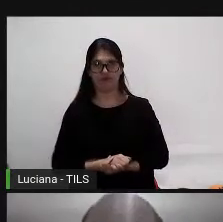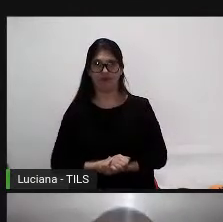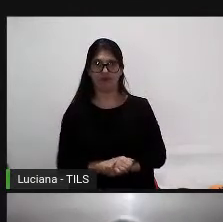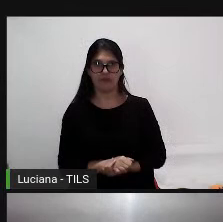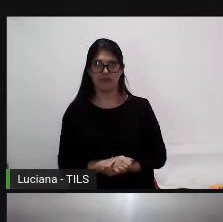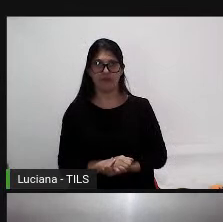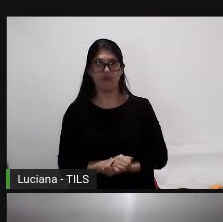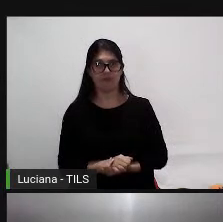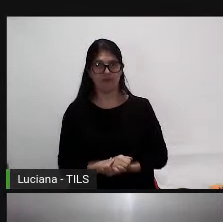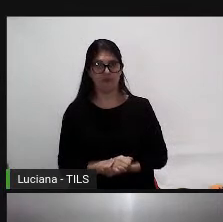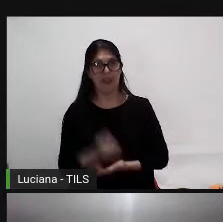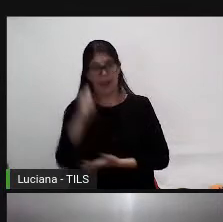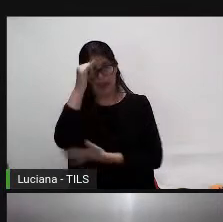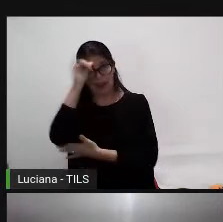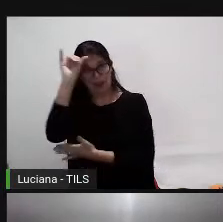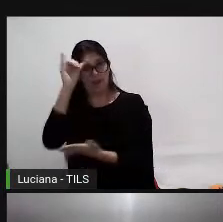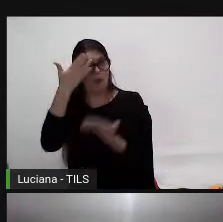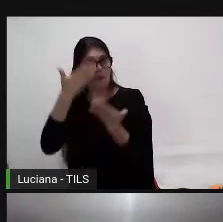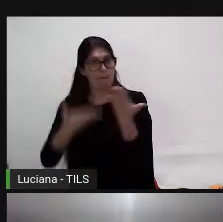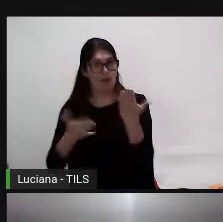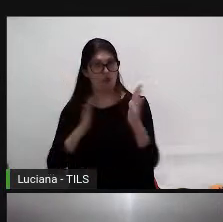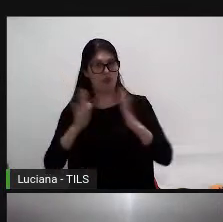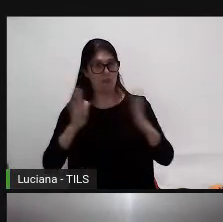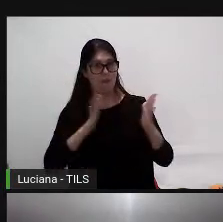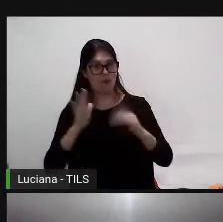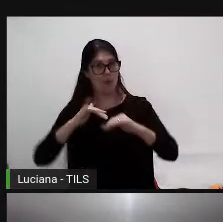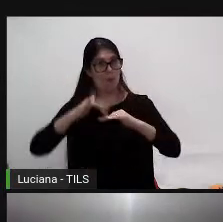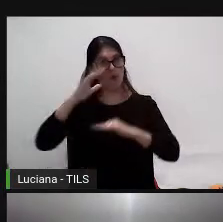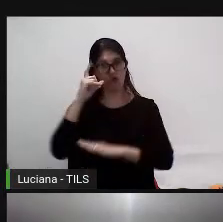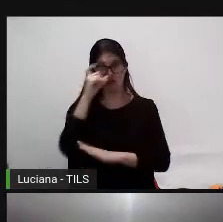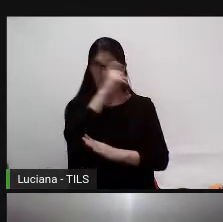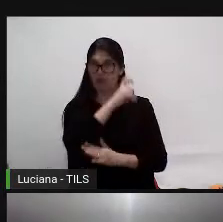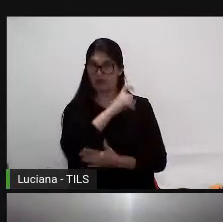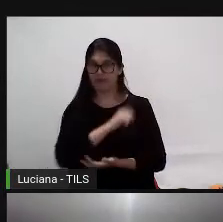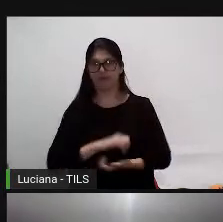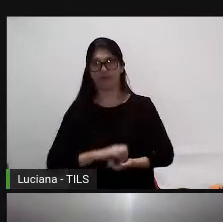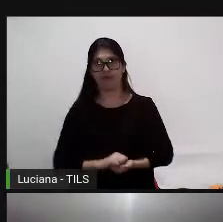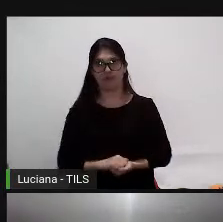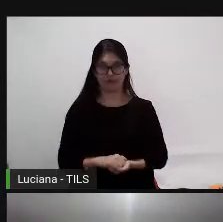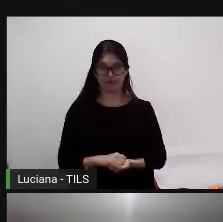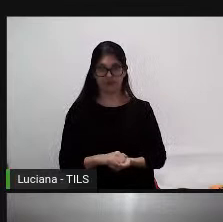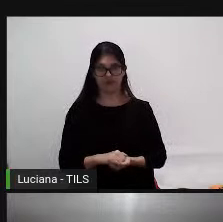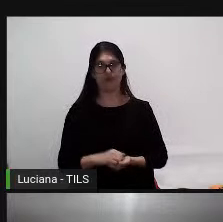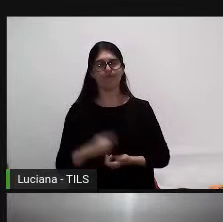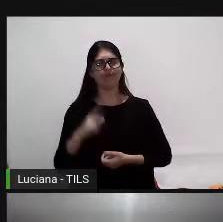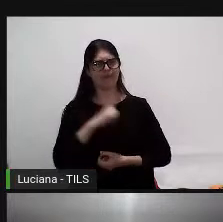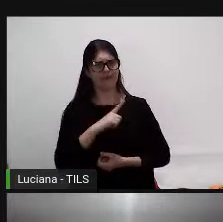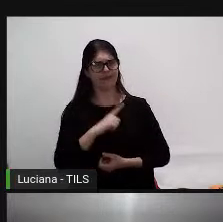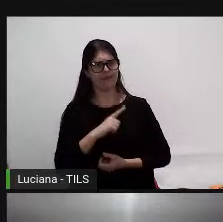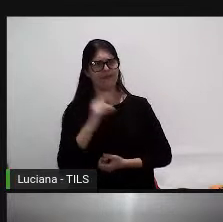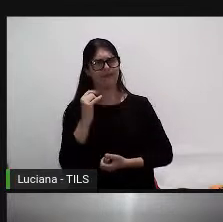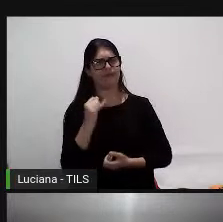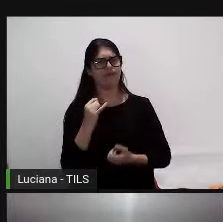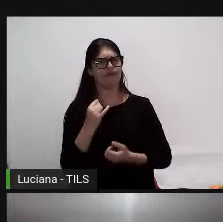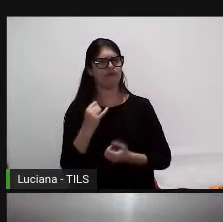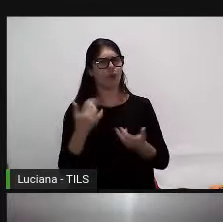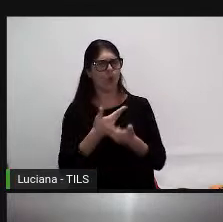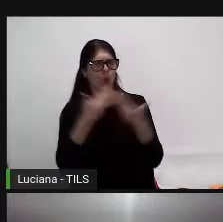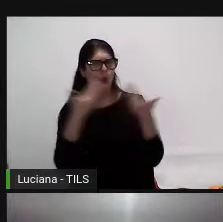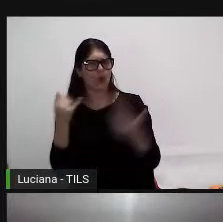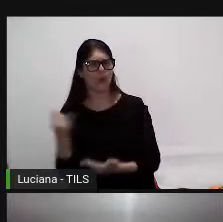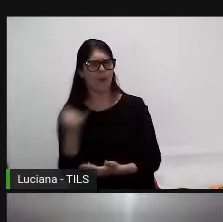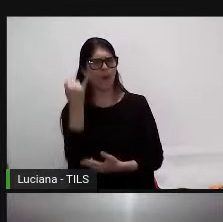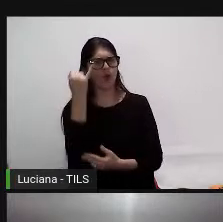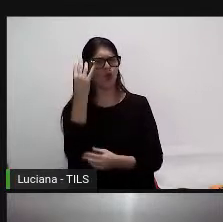sem perder os prazos e ter dificuldades. Bom, aqui uma questão importante, onde encontrar as